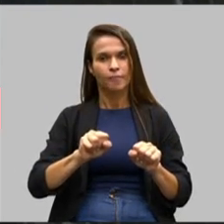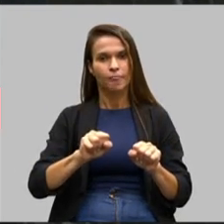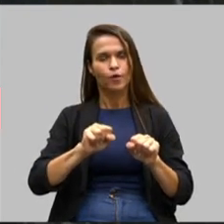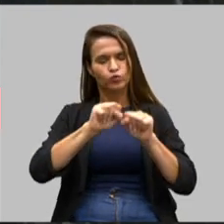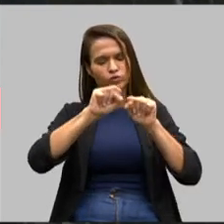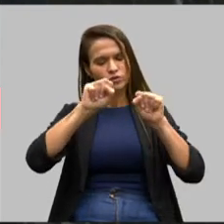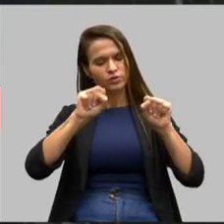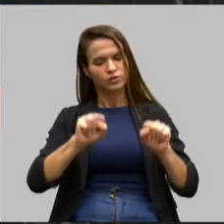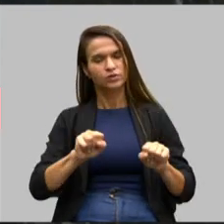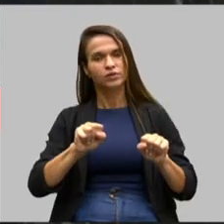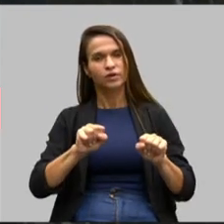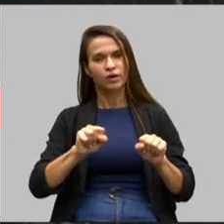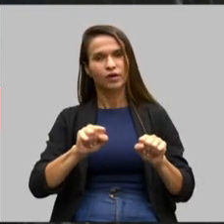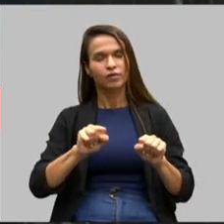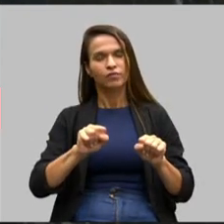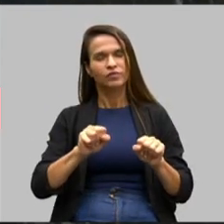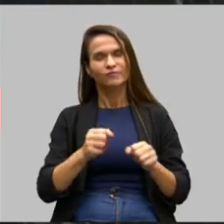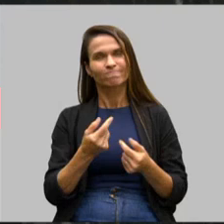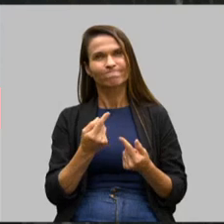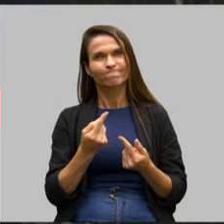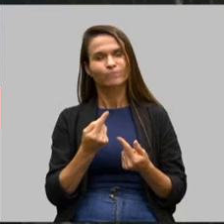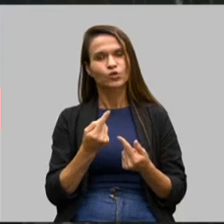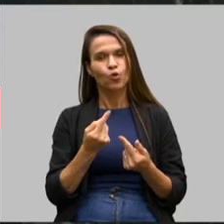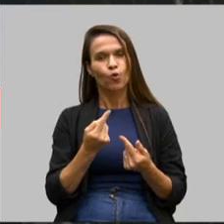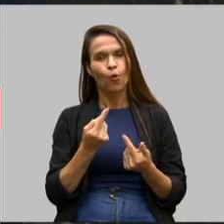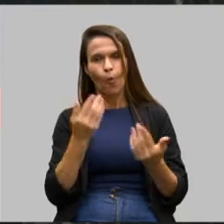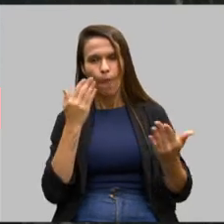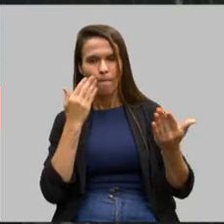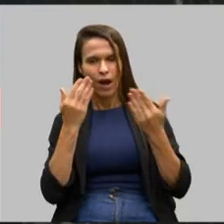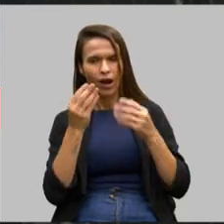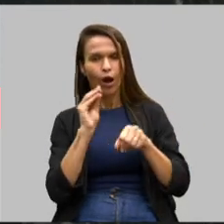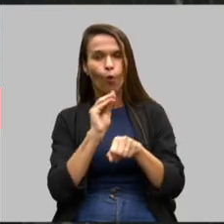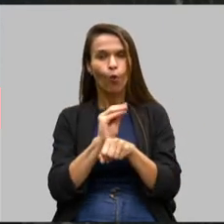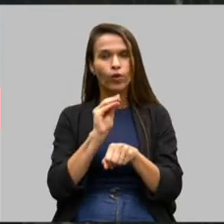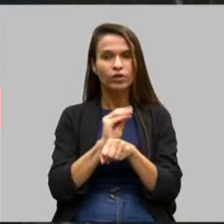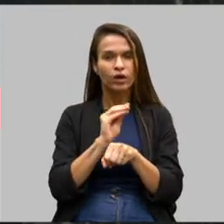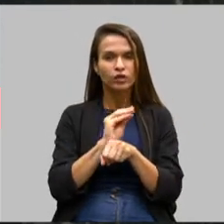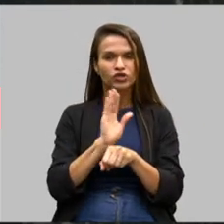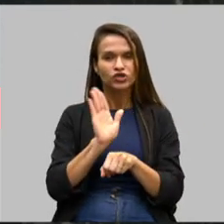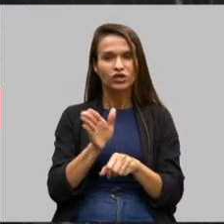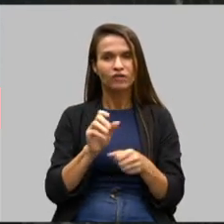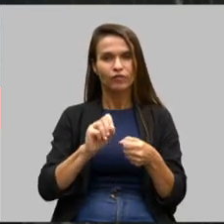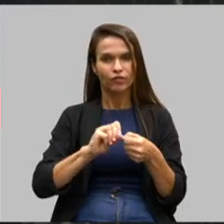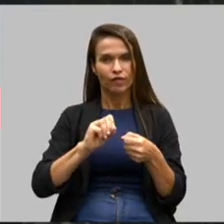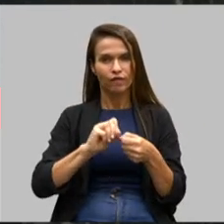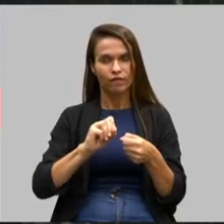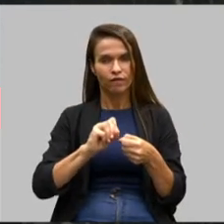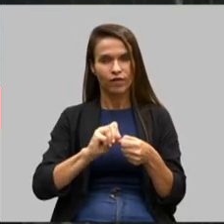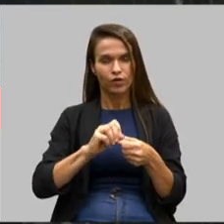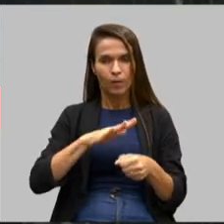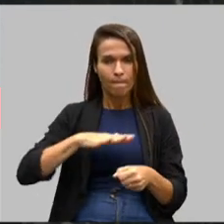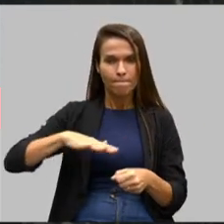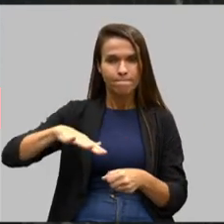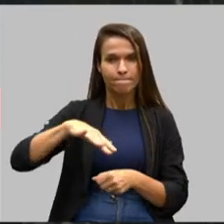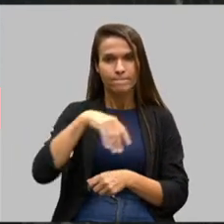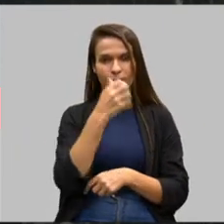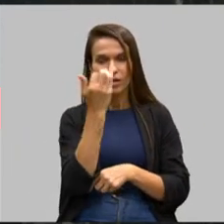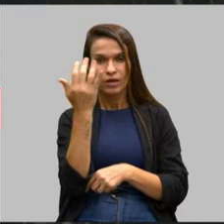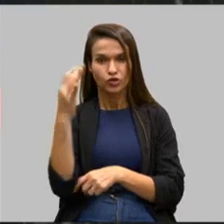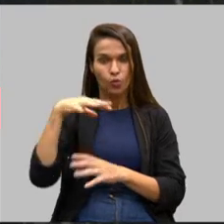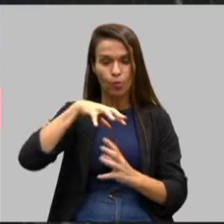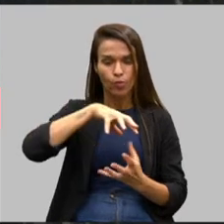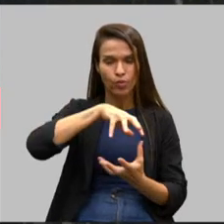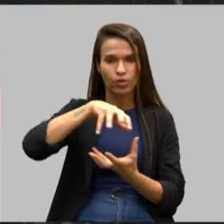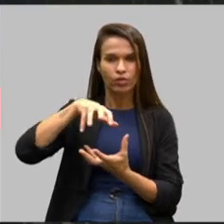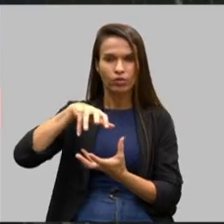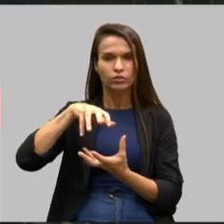o sistema, vamos colocar, o cuidado que é feito com o meio ambiente no mundo inteiro, a gente trouxe